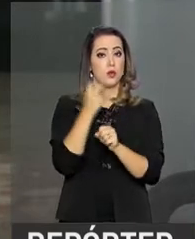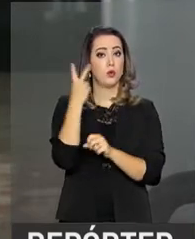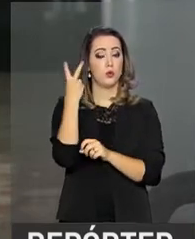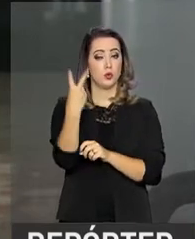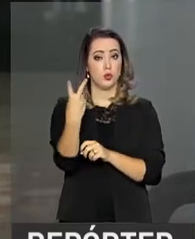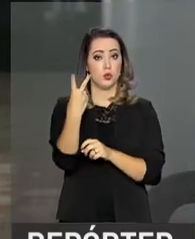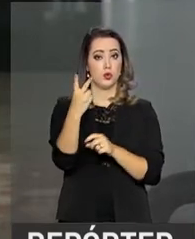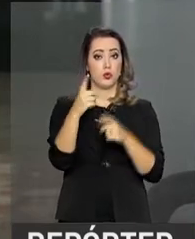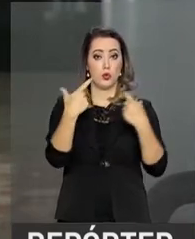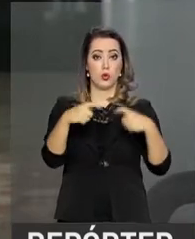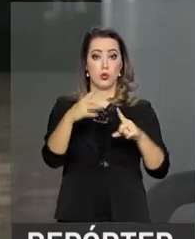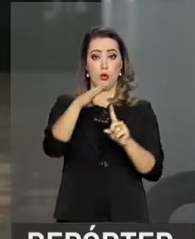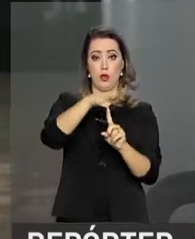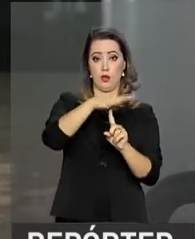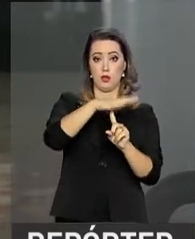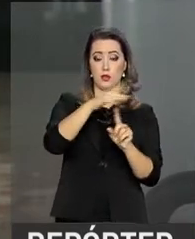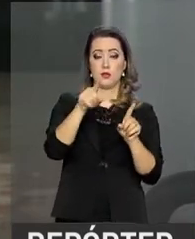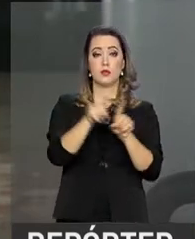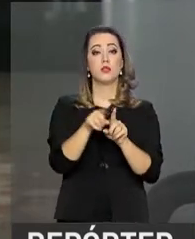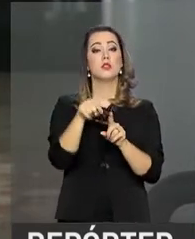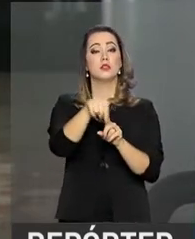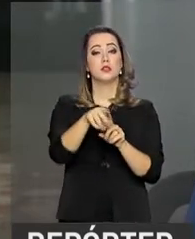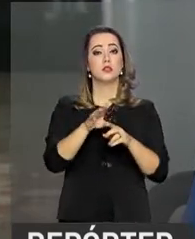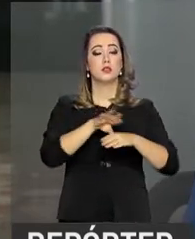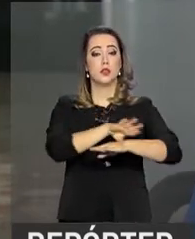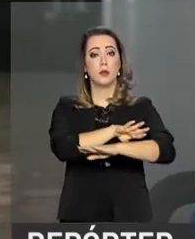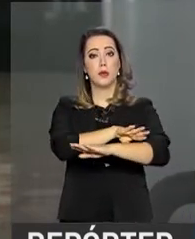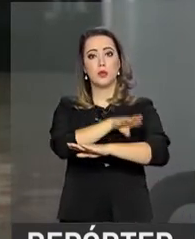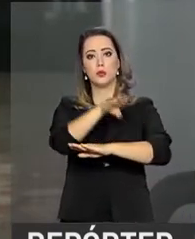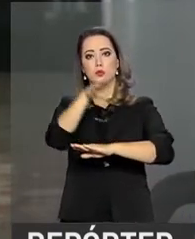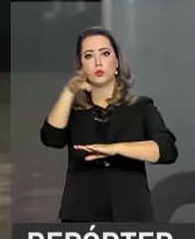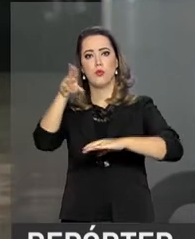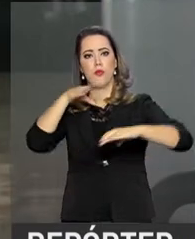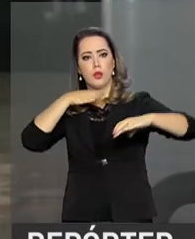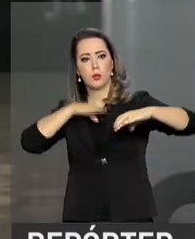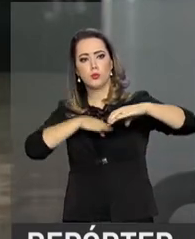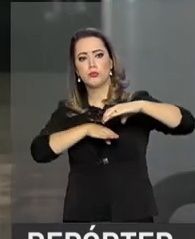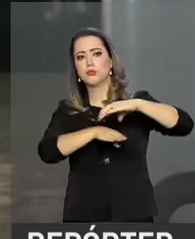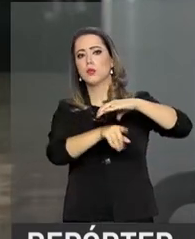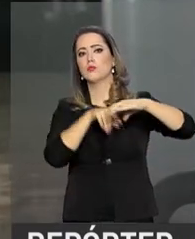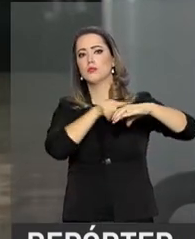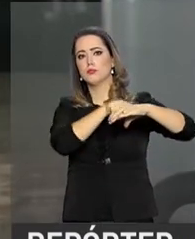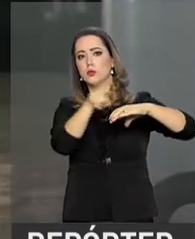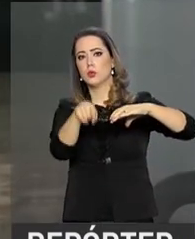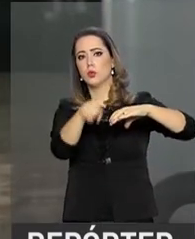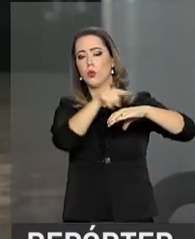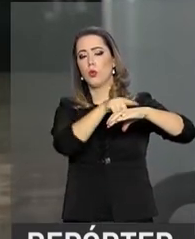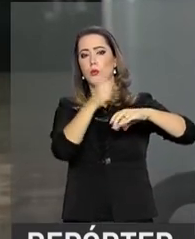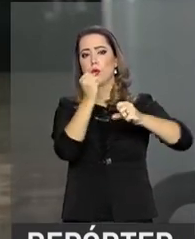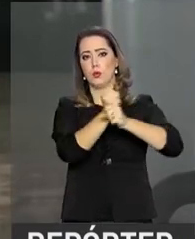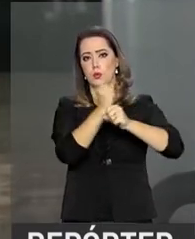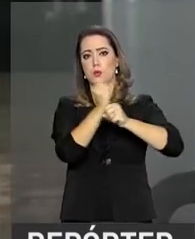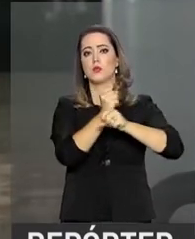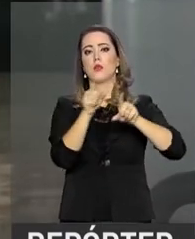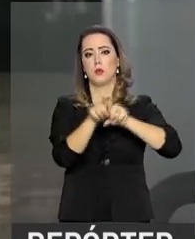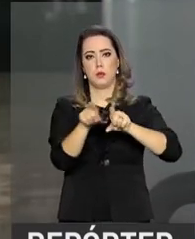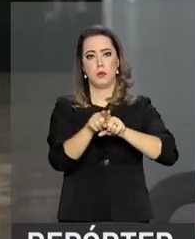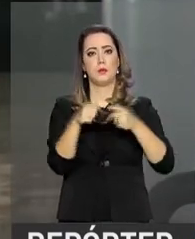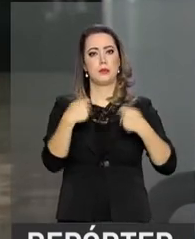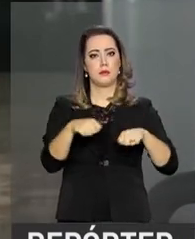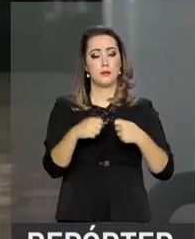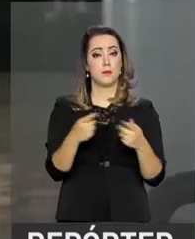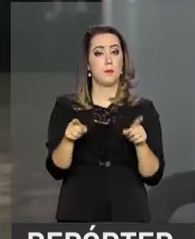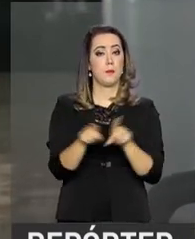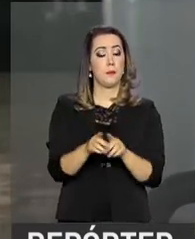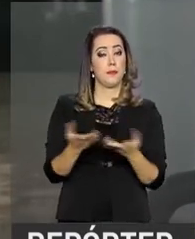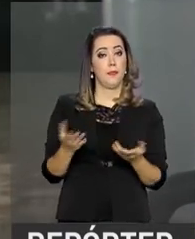333 milhões de reais bom e à noite o presidente michel temer viaja para davos na suíça onde